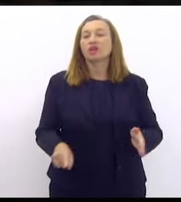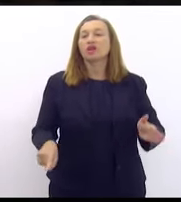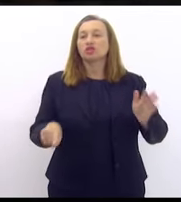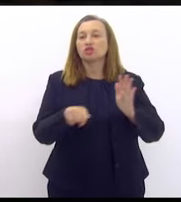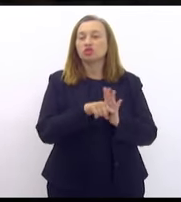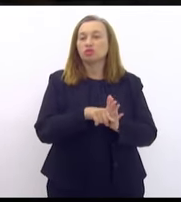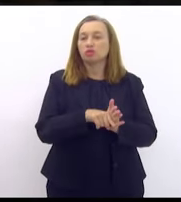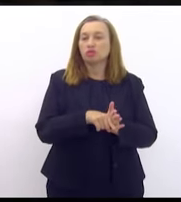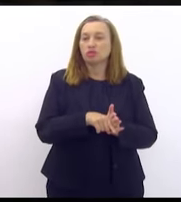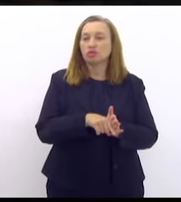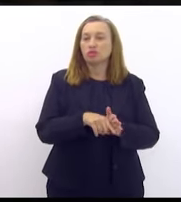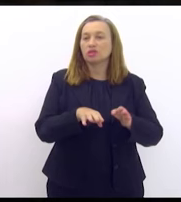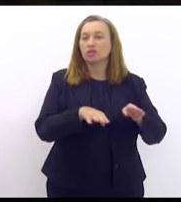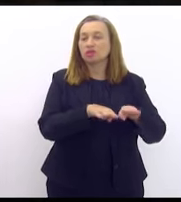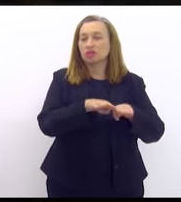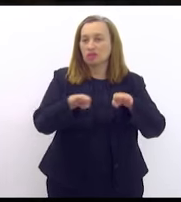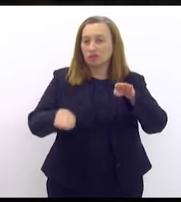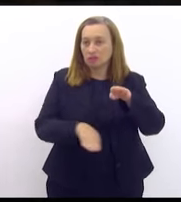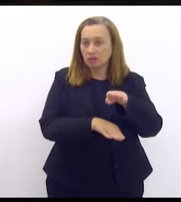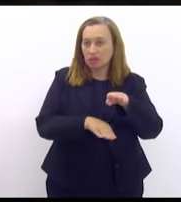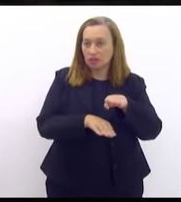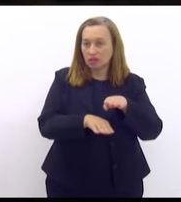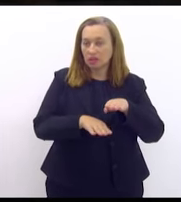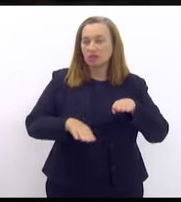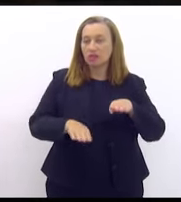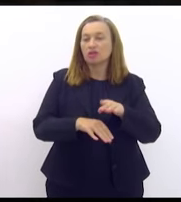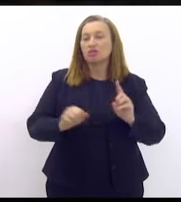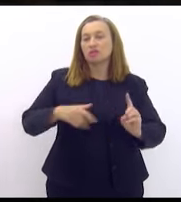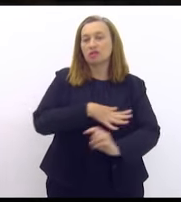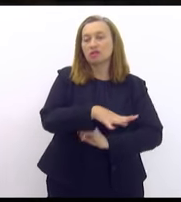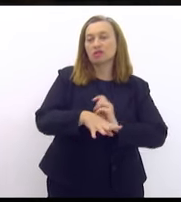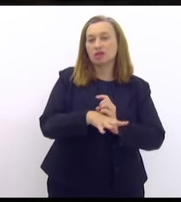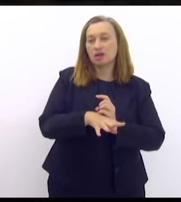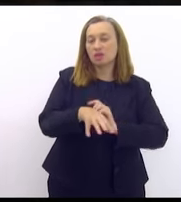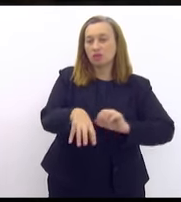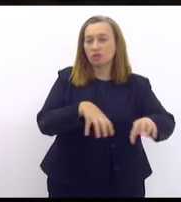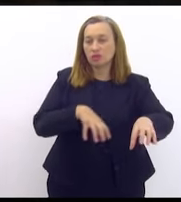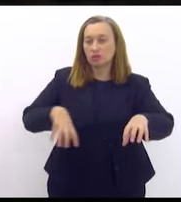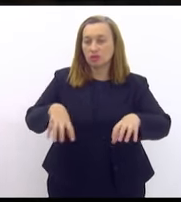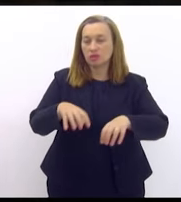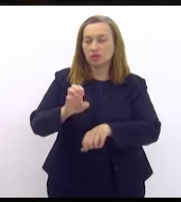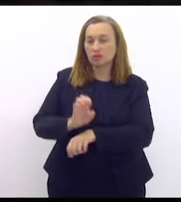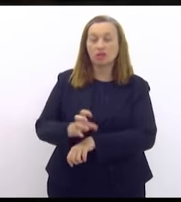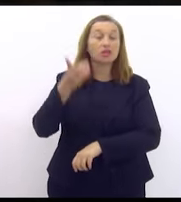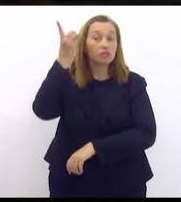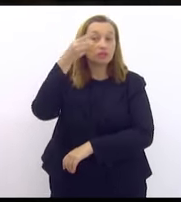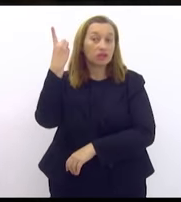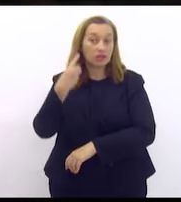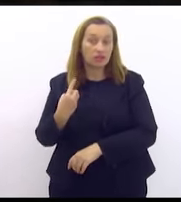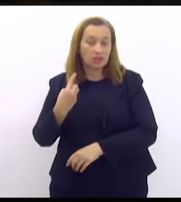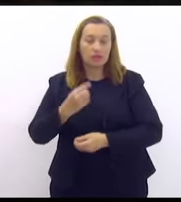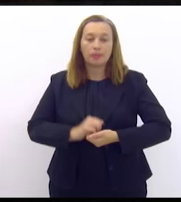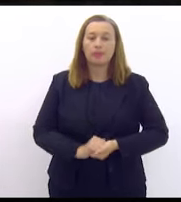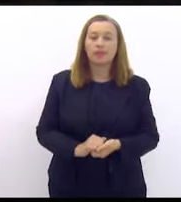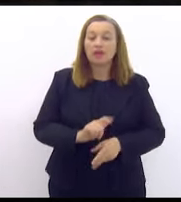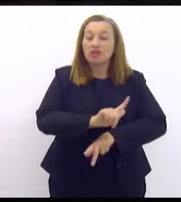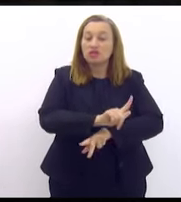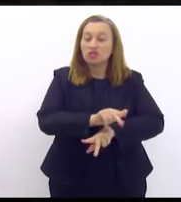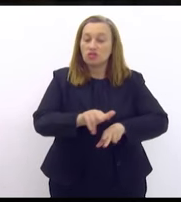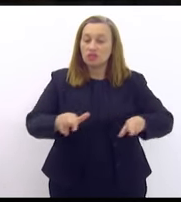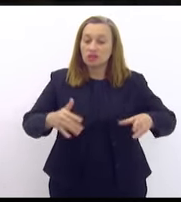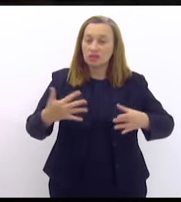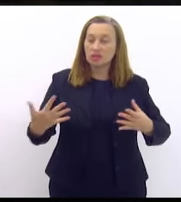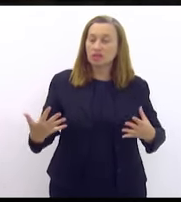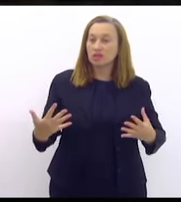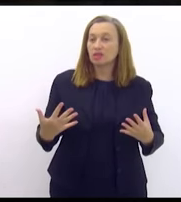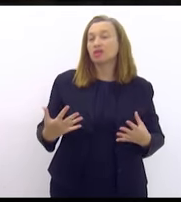das desigualdades sociais regionais do Estado, deputada Dani Monteiro, a diversificação e